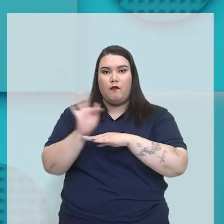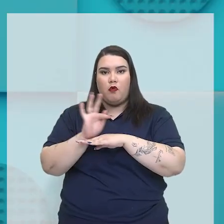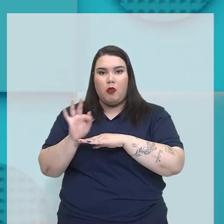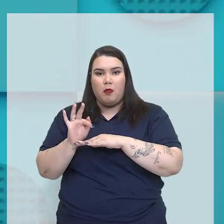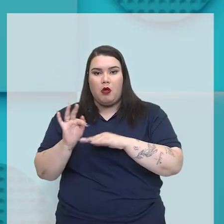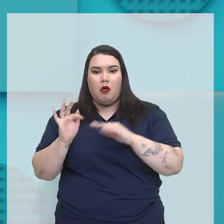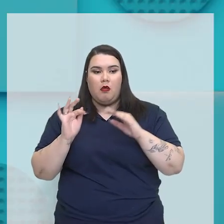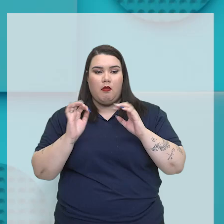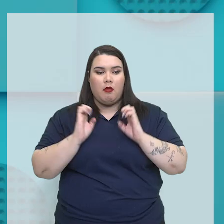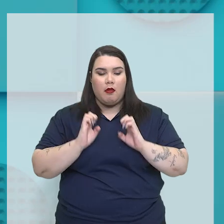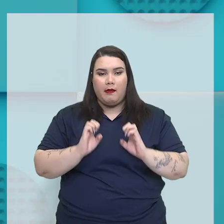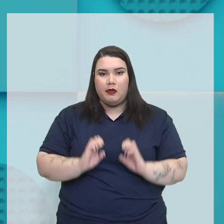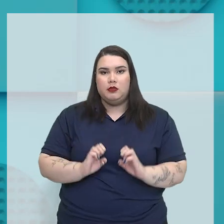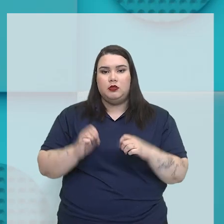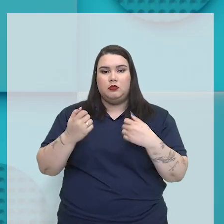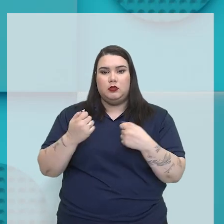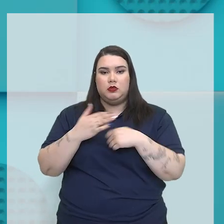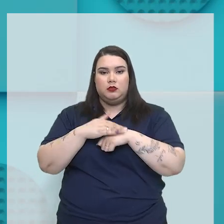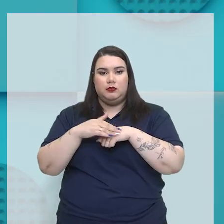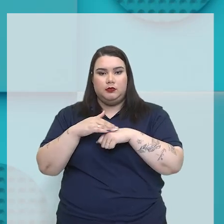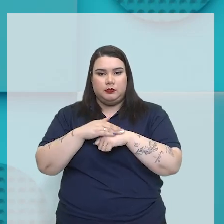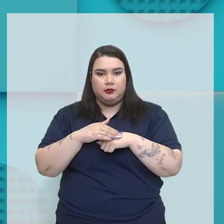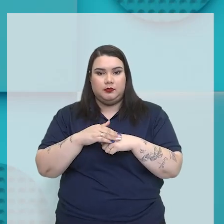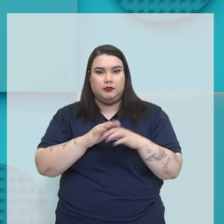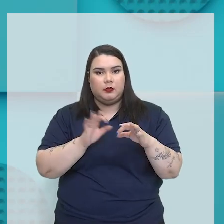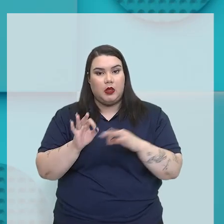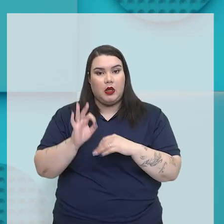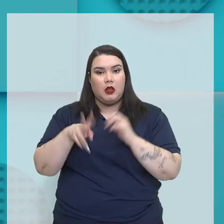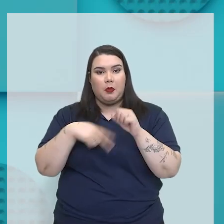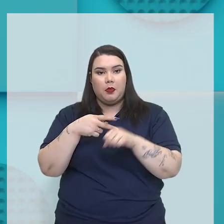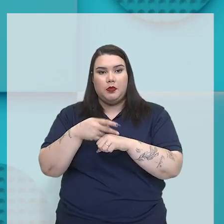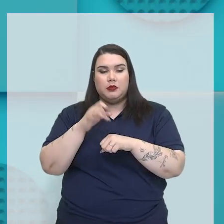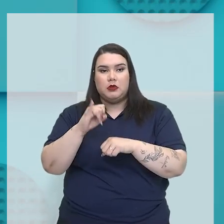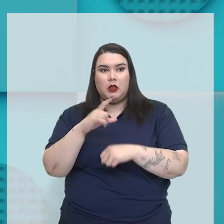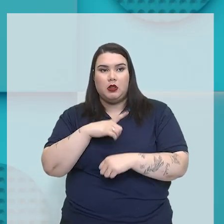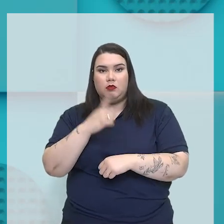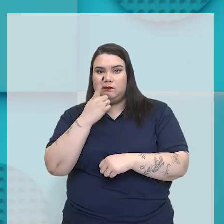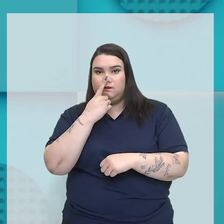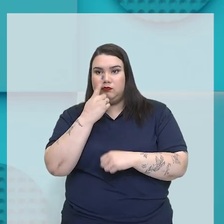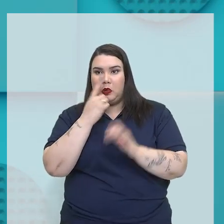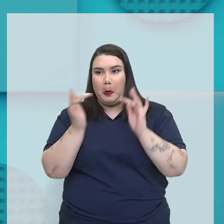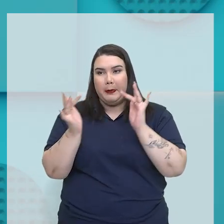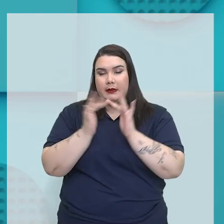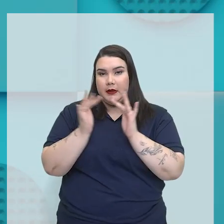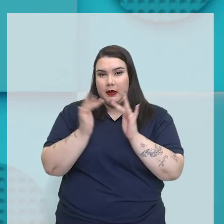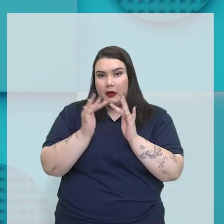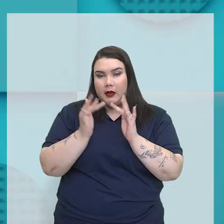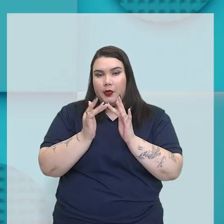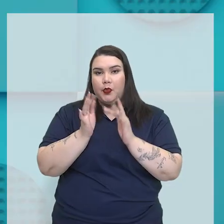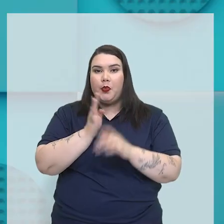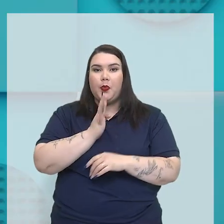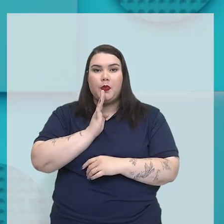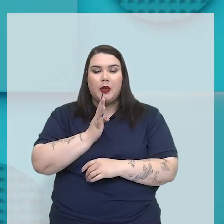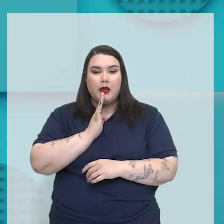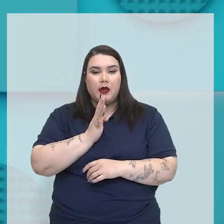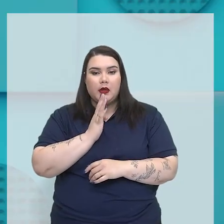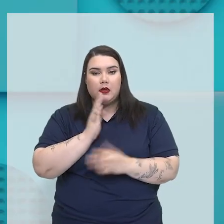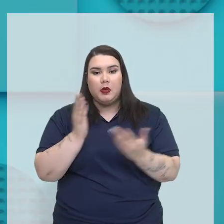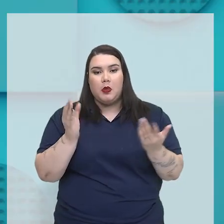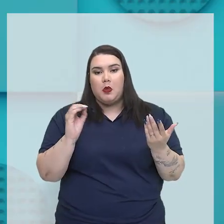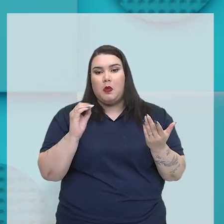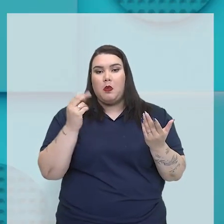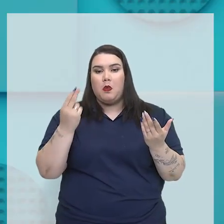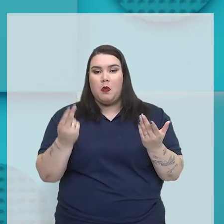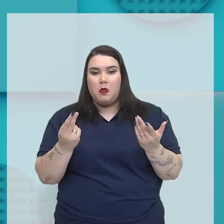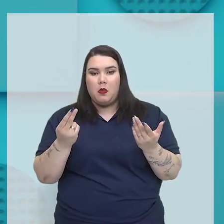todos nós somos orientados a falar. E depois, quando entra no campo da intimidade, uma pessoa mais conhecida, ou